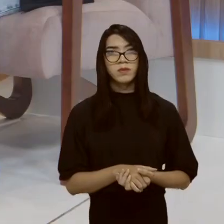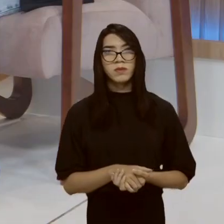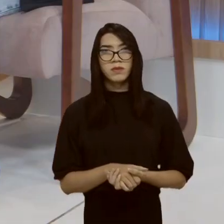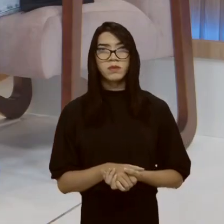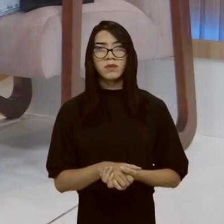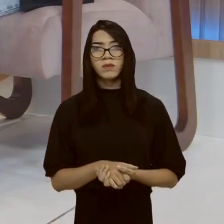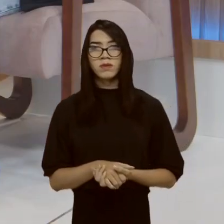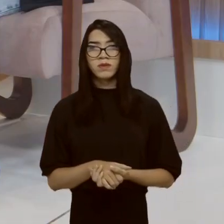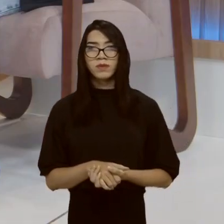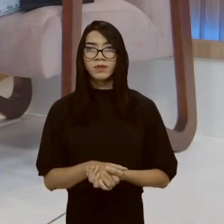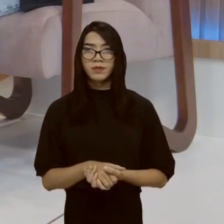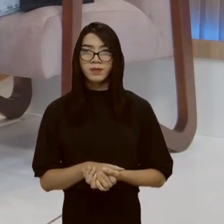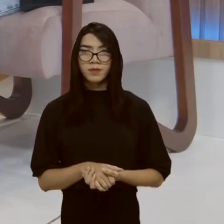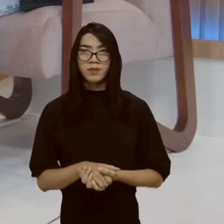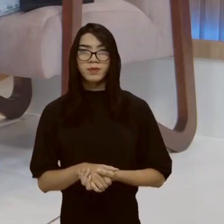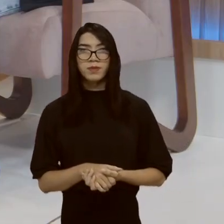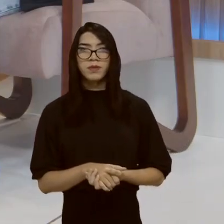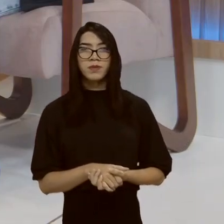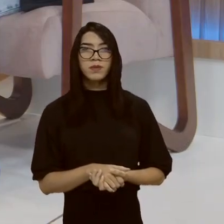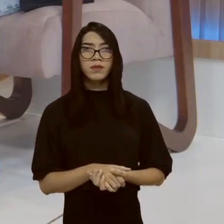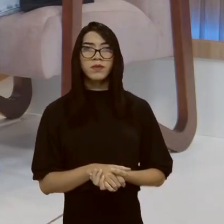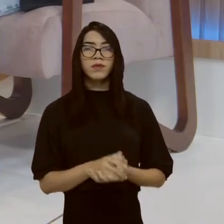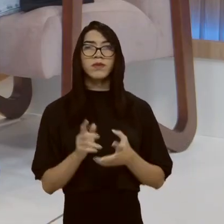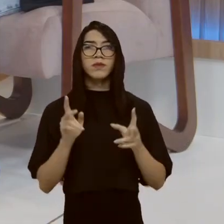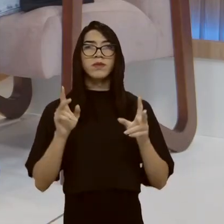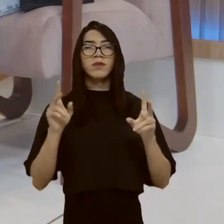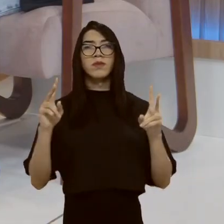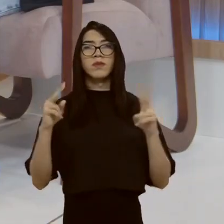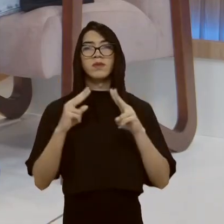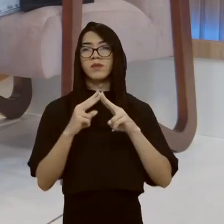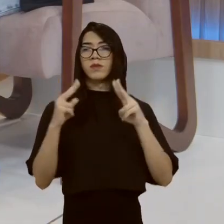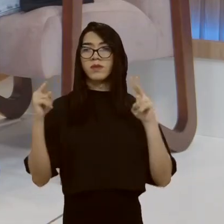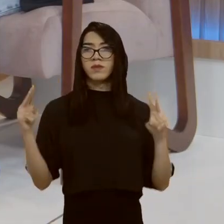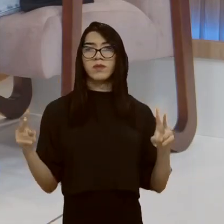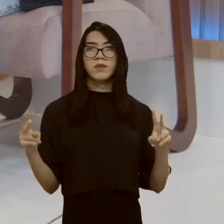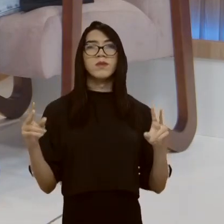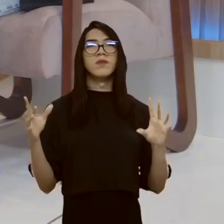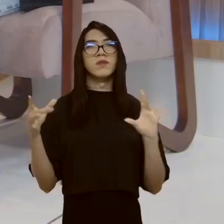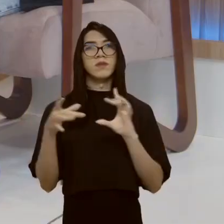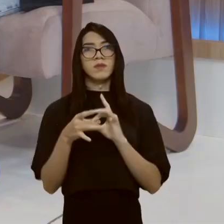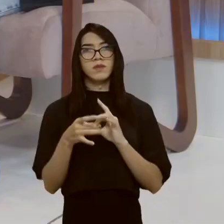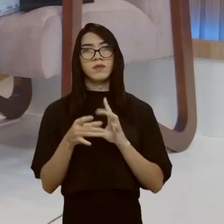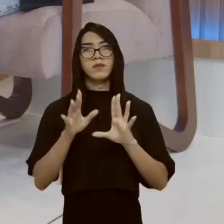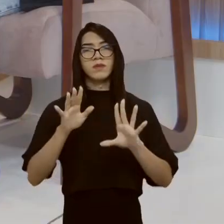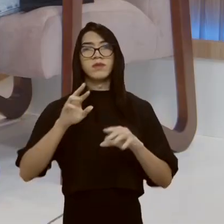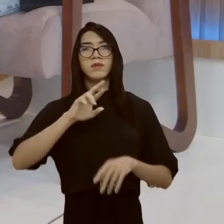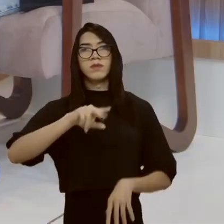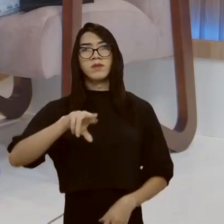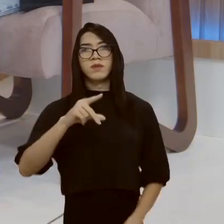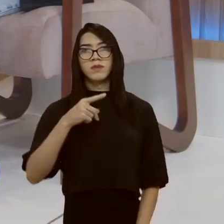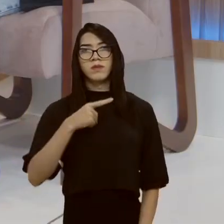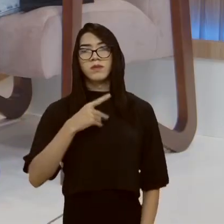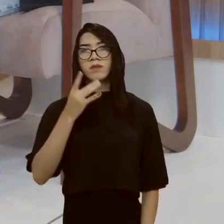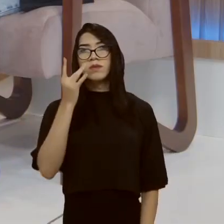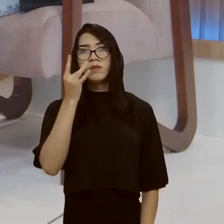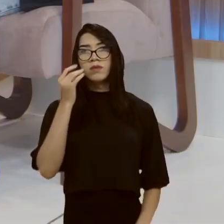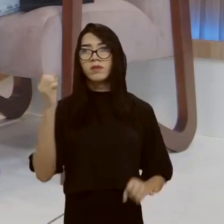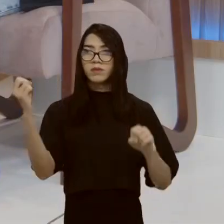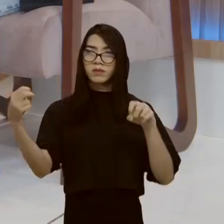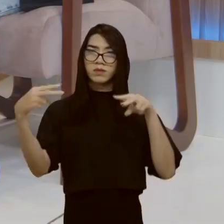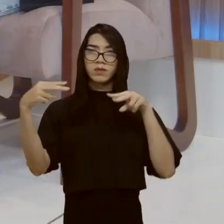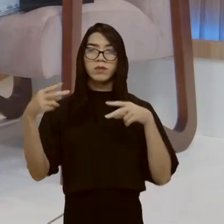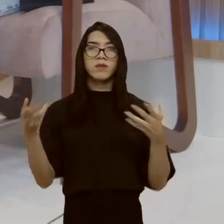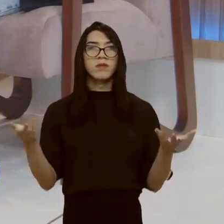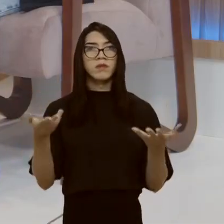o laço que é criado é virtual, ele não é mais um laço aqui presencial, olho no olho, né? Essa é